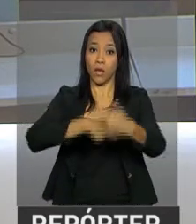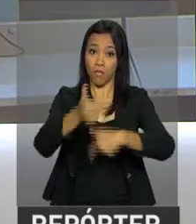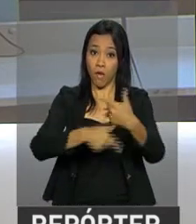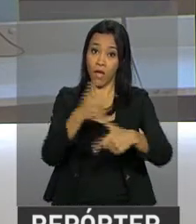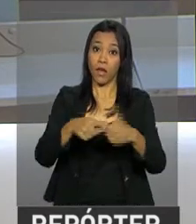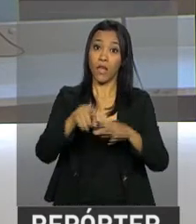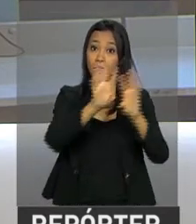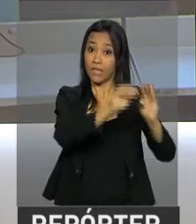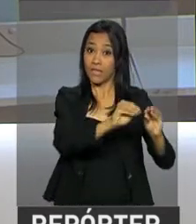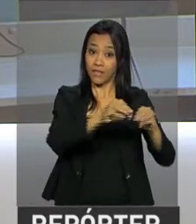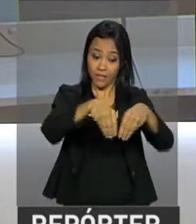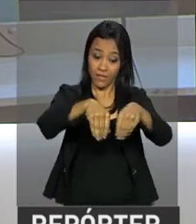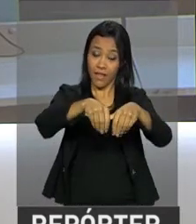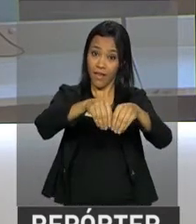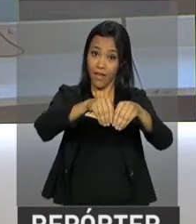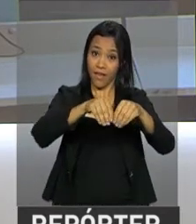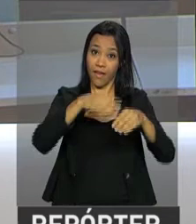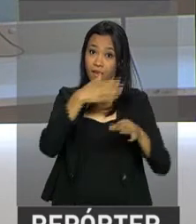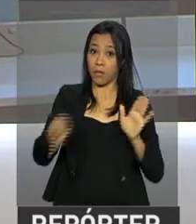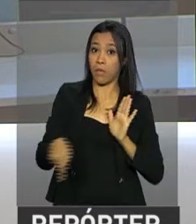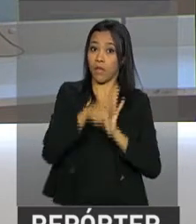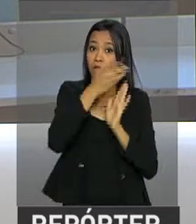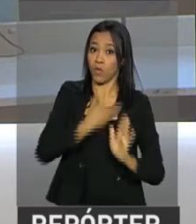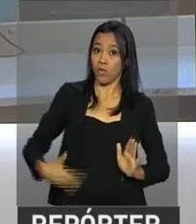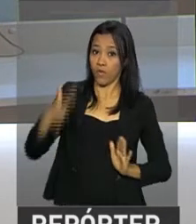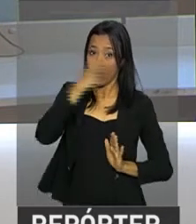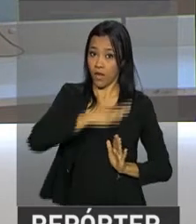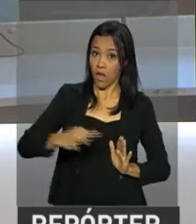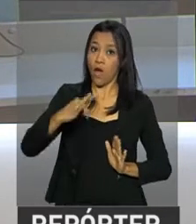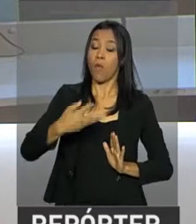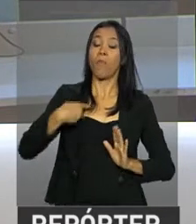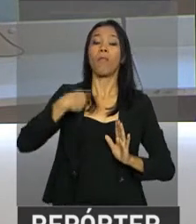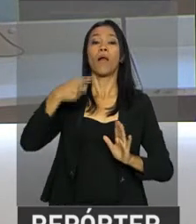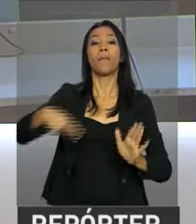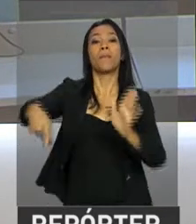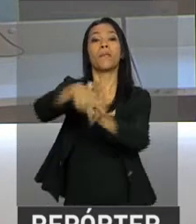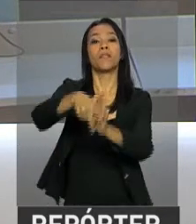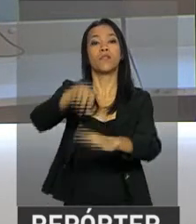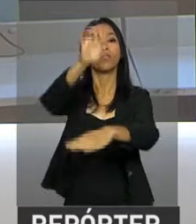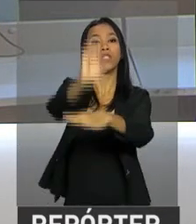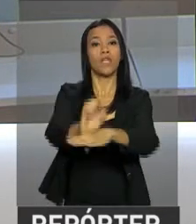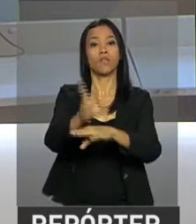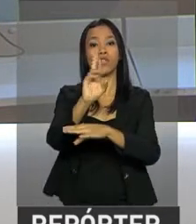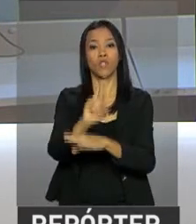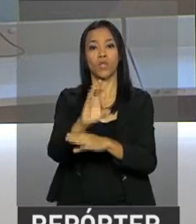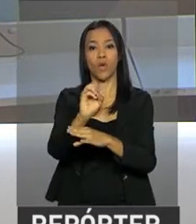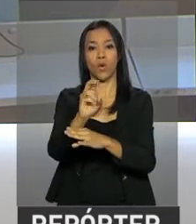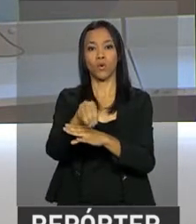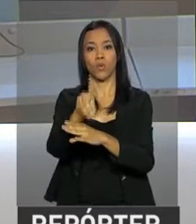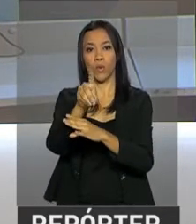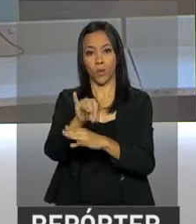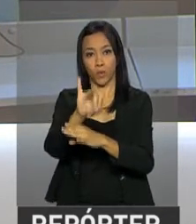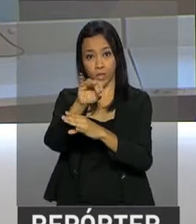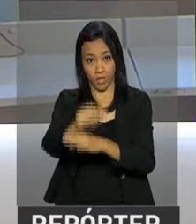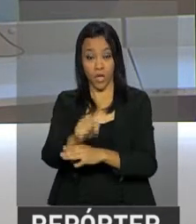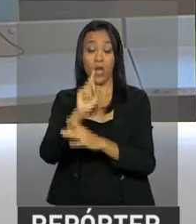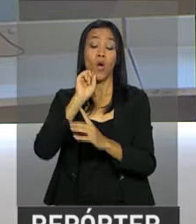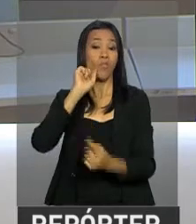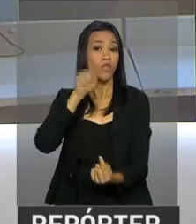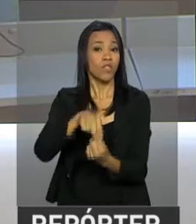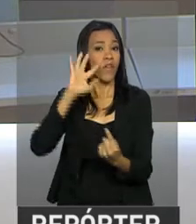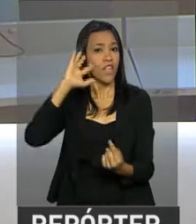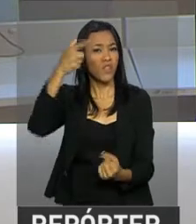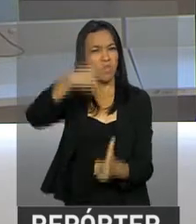de terras da União para o estado de Rondônia. A medida pretende acelerar a regularização fundiária na região e reduzir